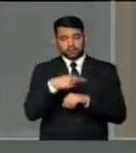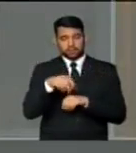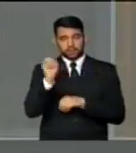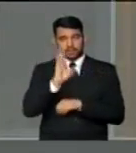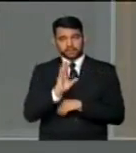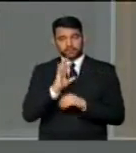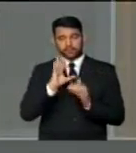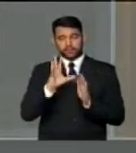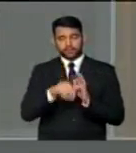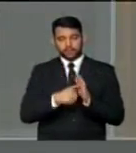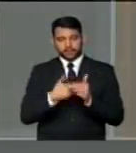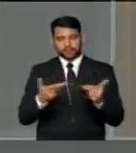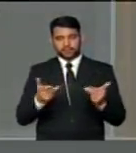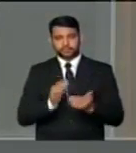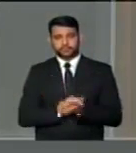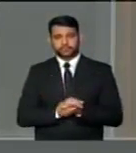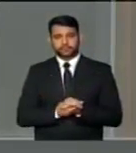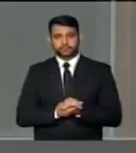roubado.